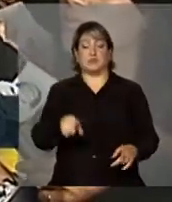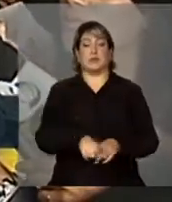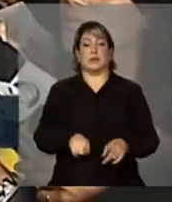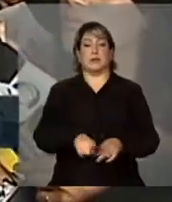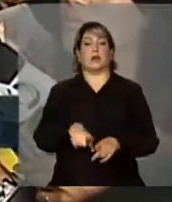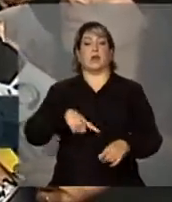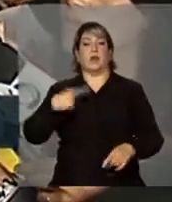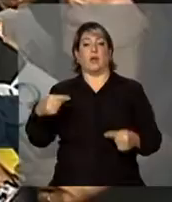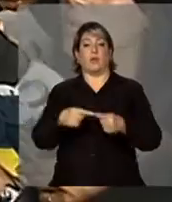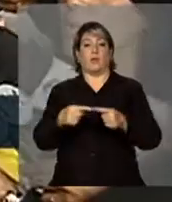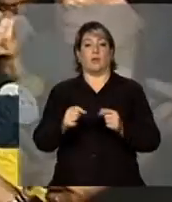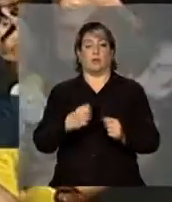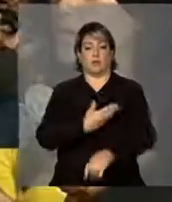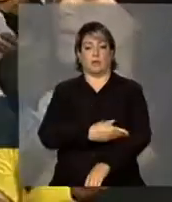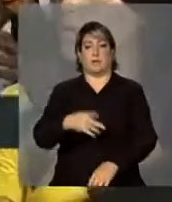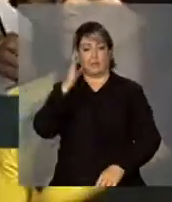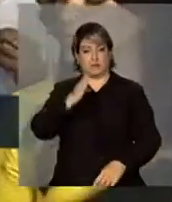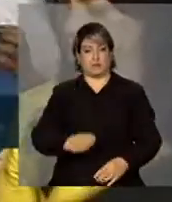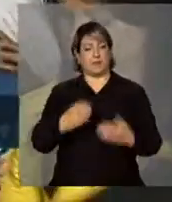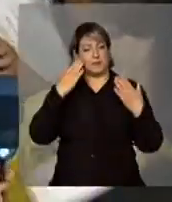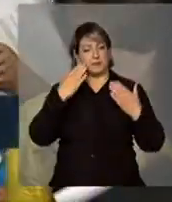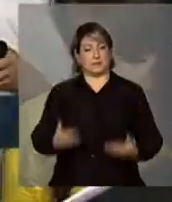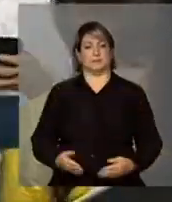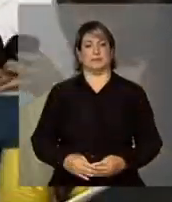condizente com a tradição brasileira. Obrigada, gente. Obrigado.